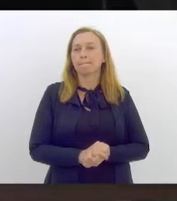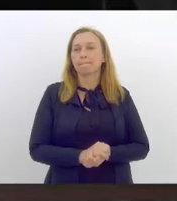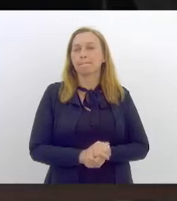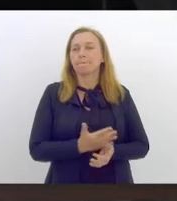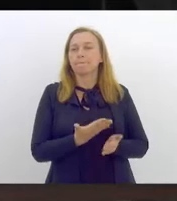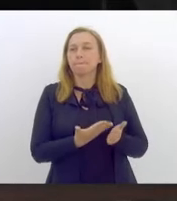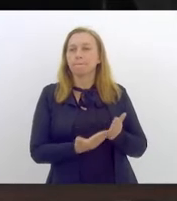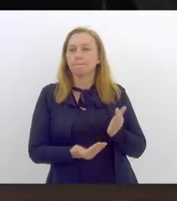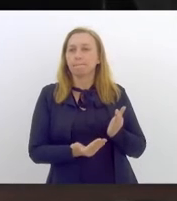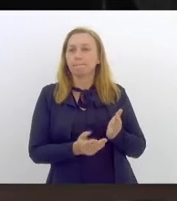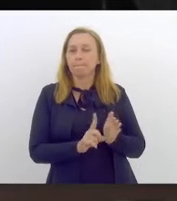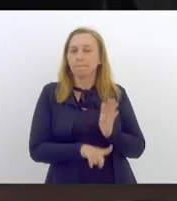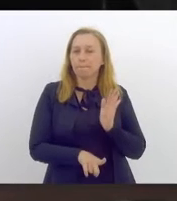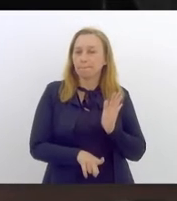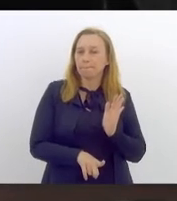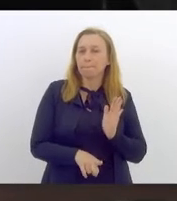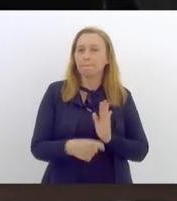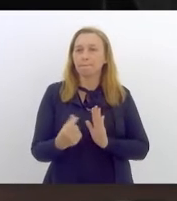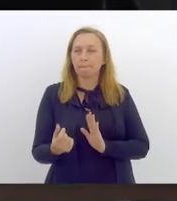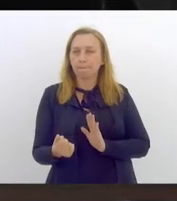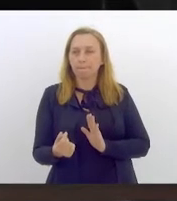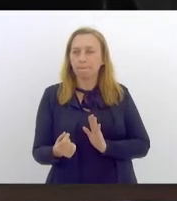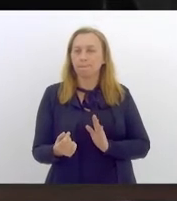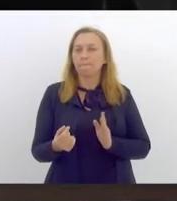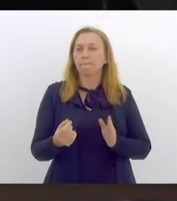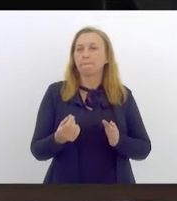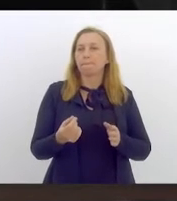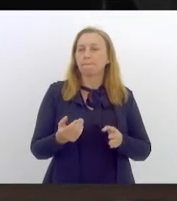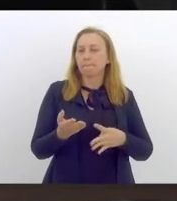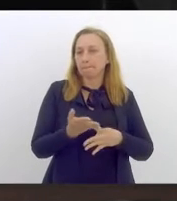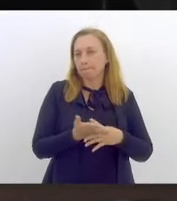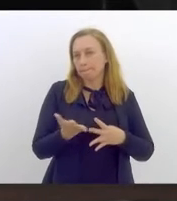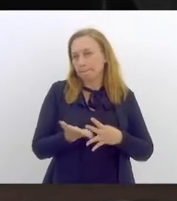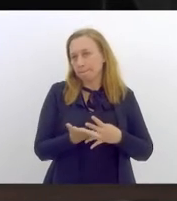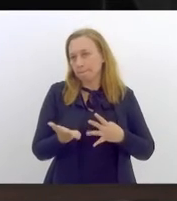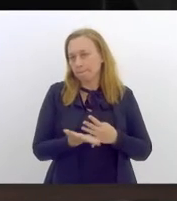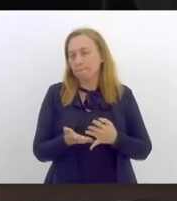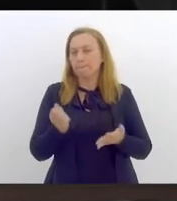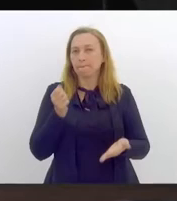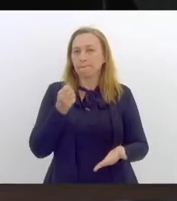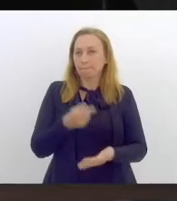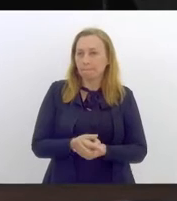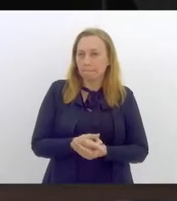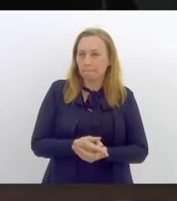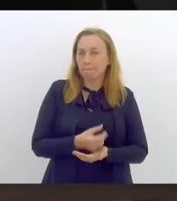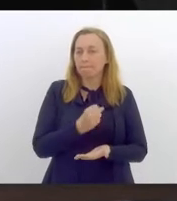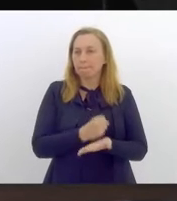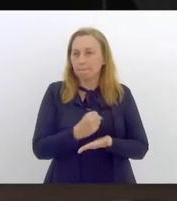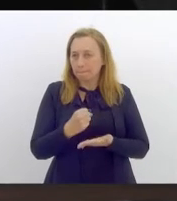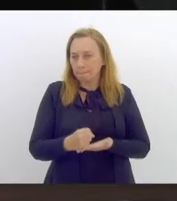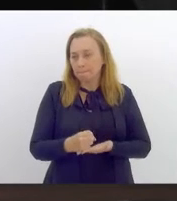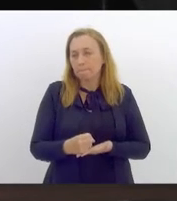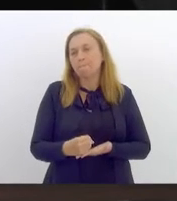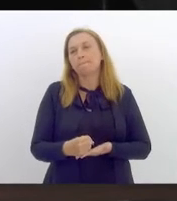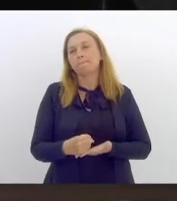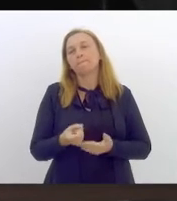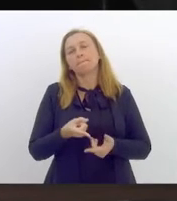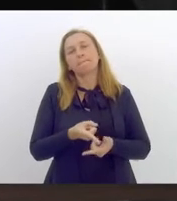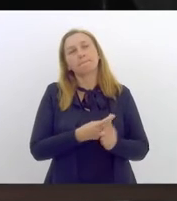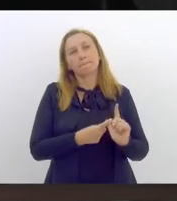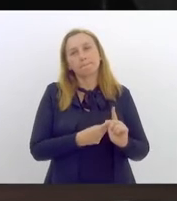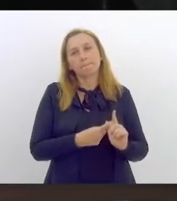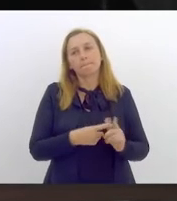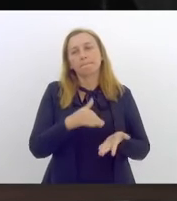do valor das parcelas dos contratos estabelecidos, contratos de dívidas estabelecidos